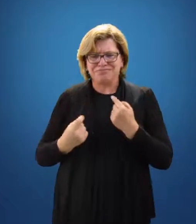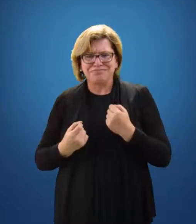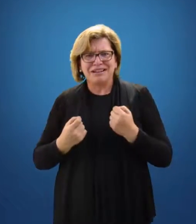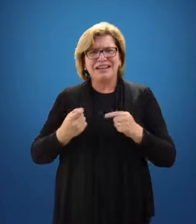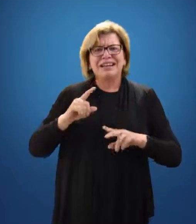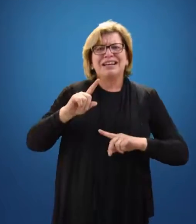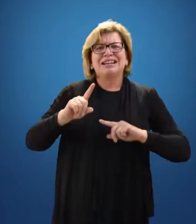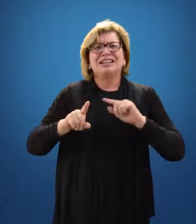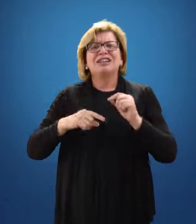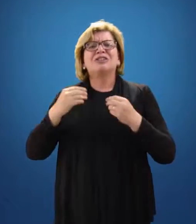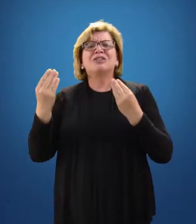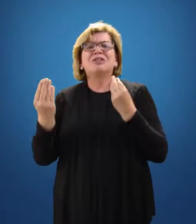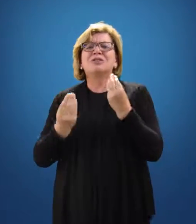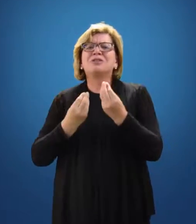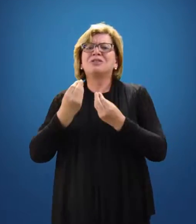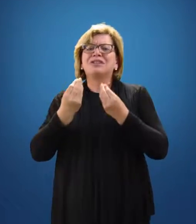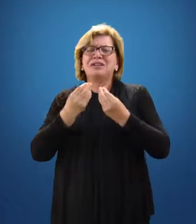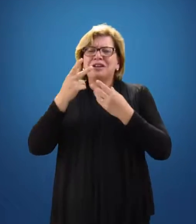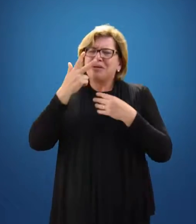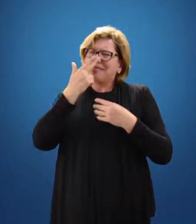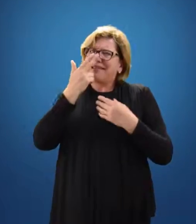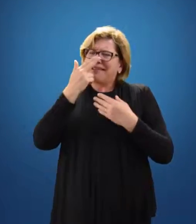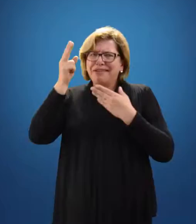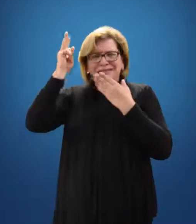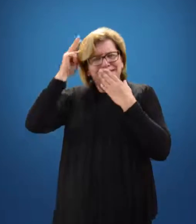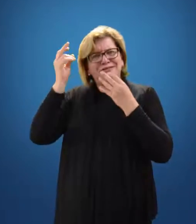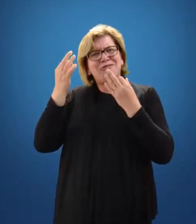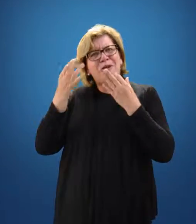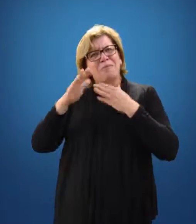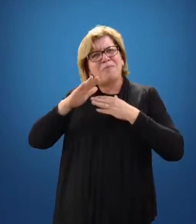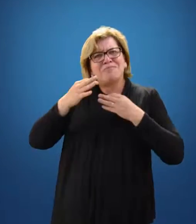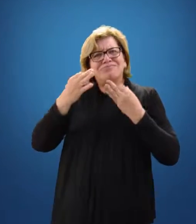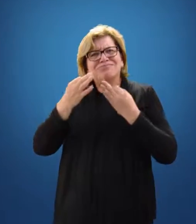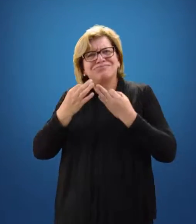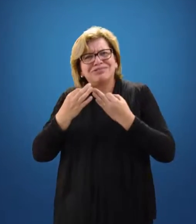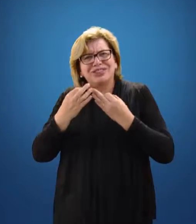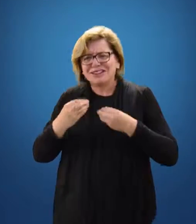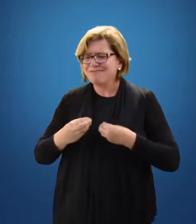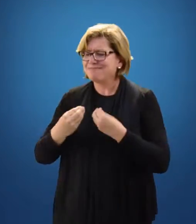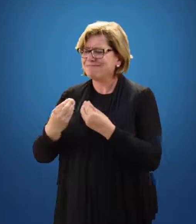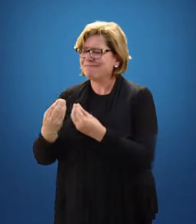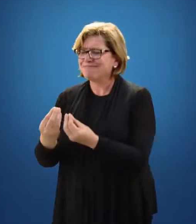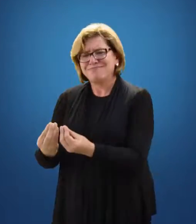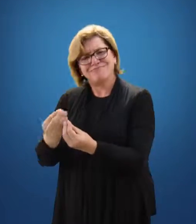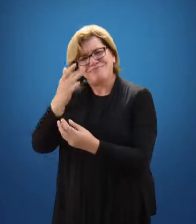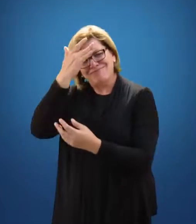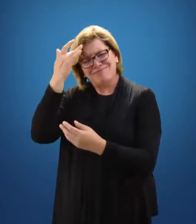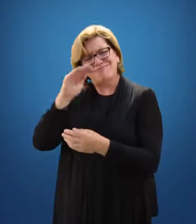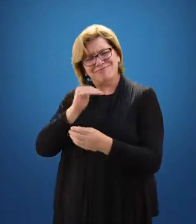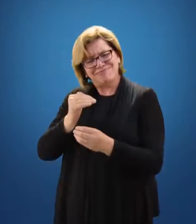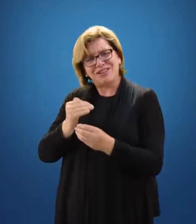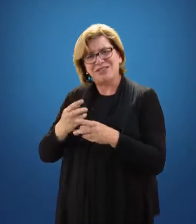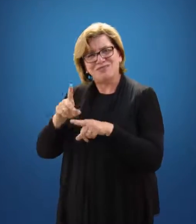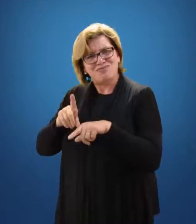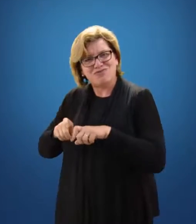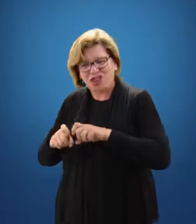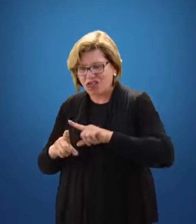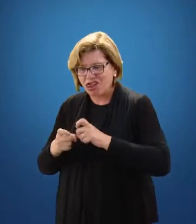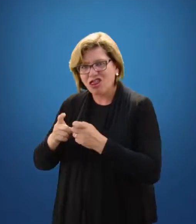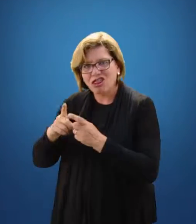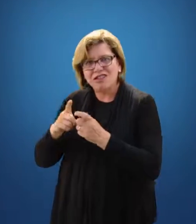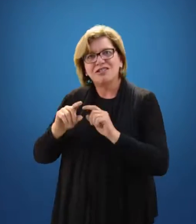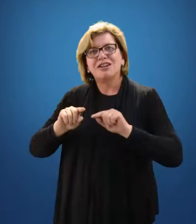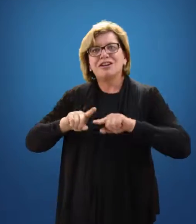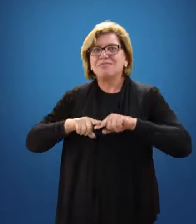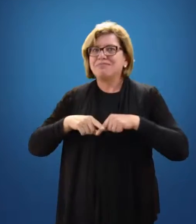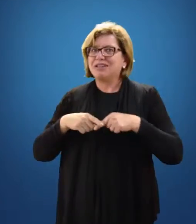bastante mais razoável do que a nossa, que entregamos os nossos ancestrais para os vermes, não me parece que nenhum de